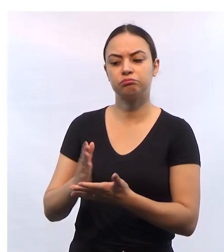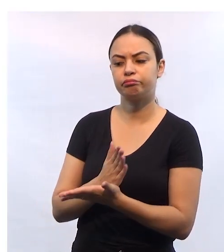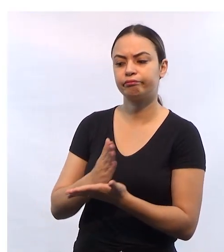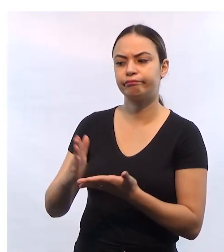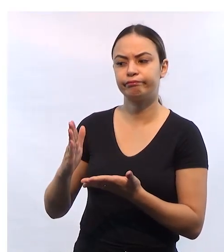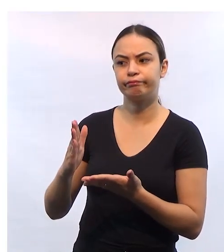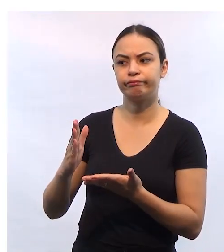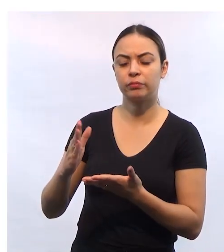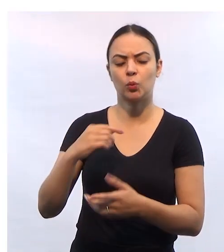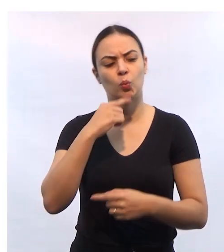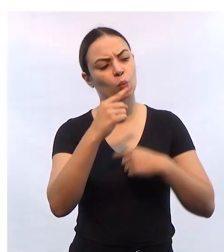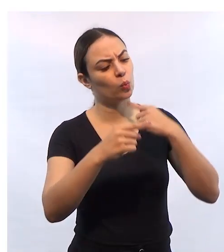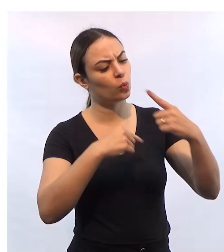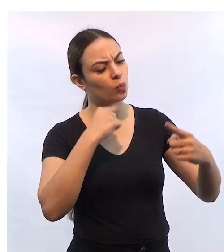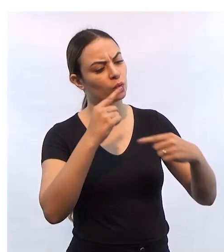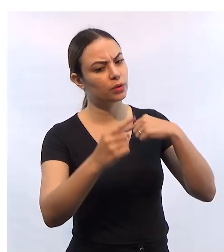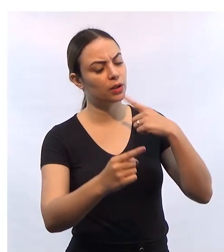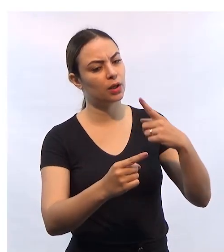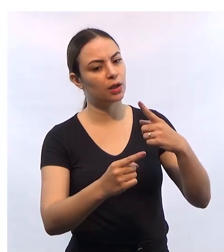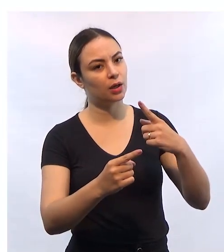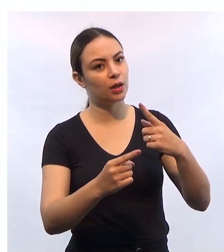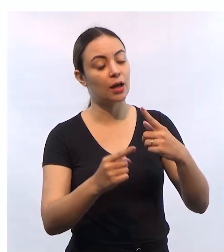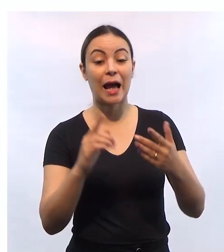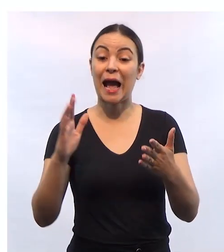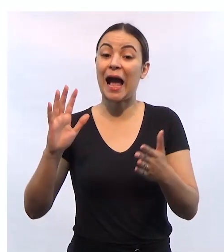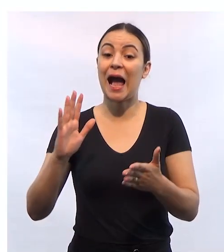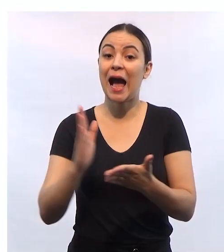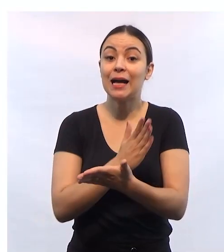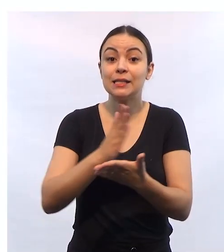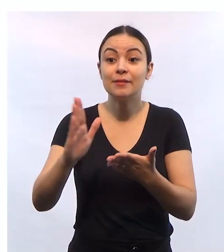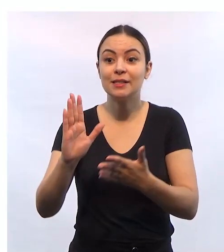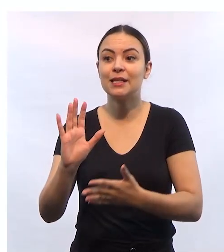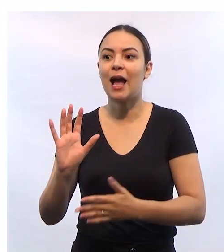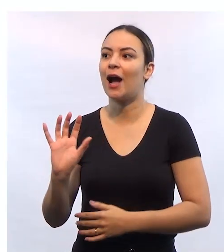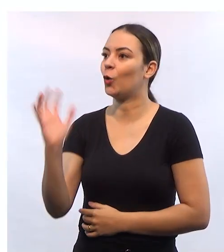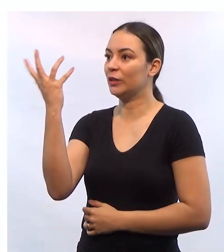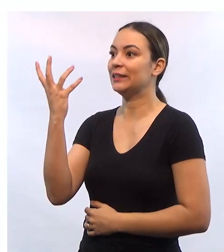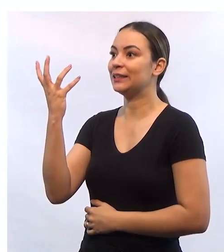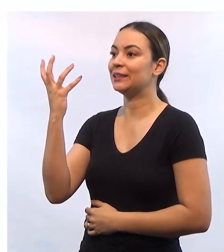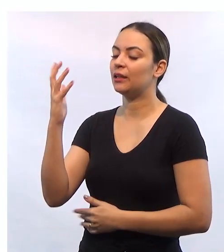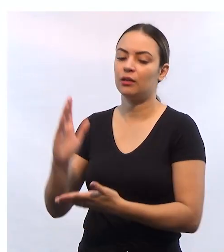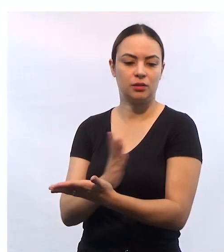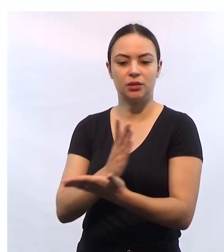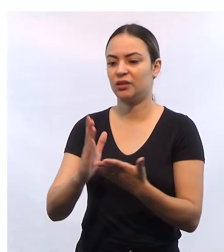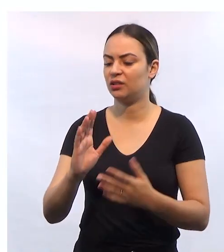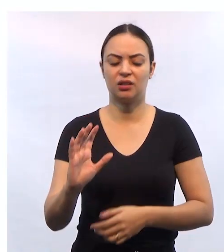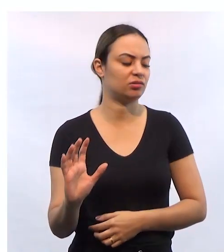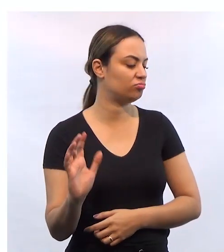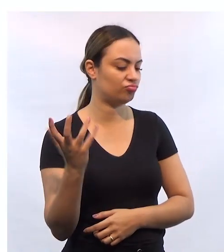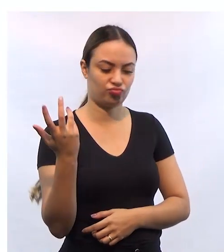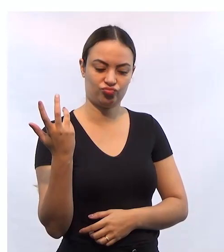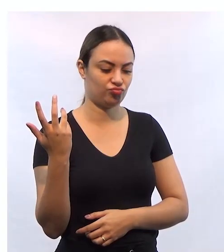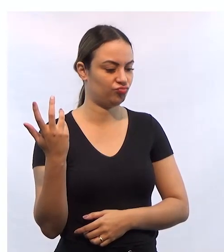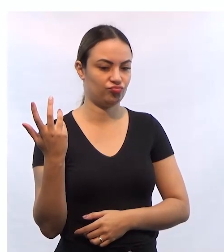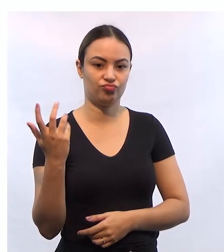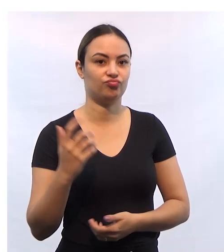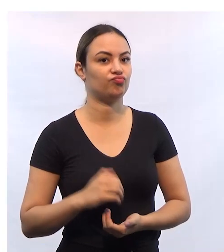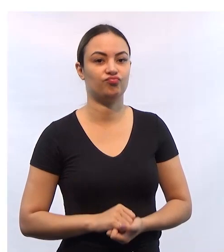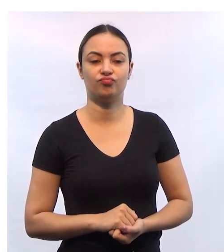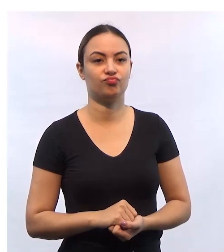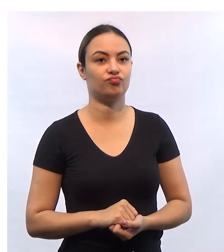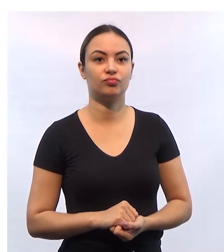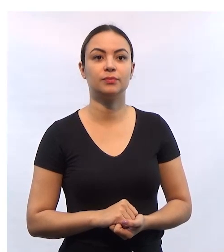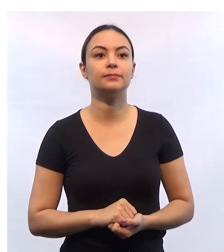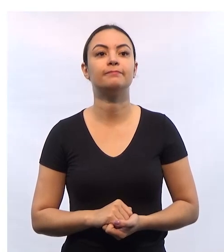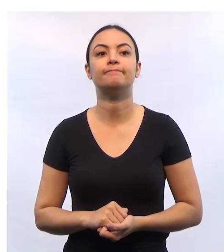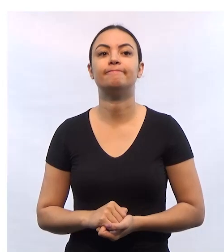inventando. É incerto, duvidoso, que acontece por acaso ou por acidente. Por que o professor está falando isso?